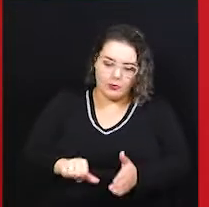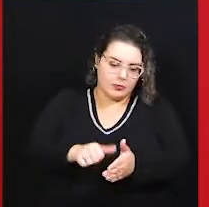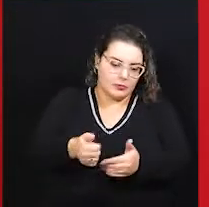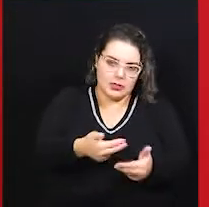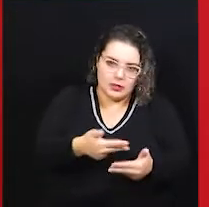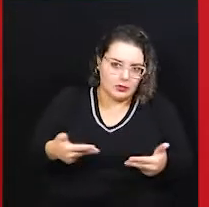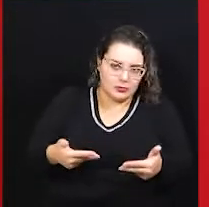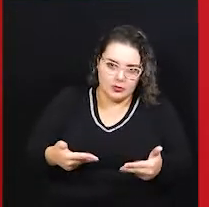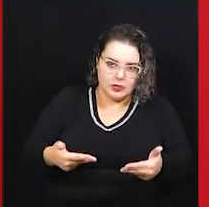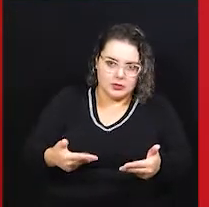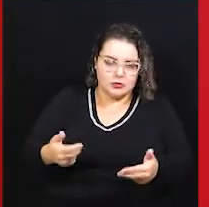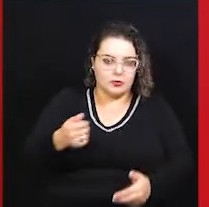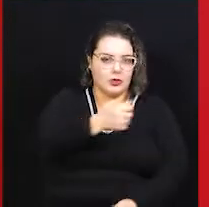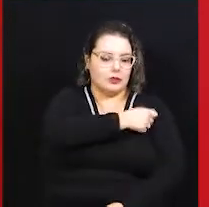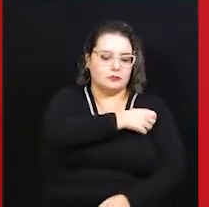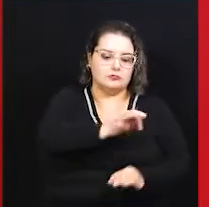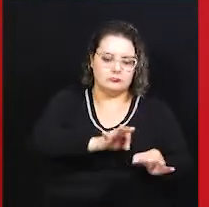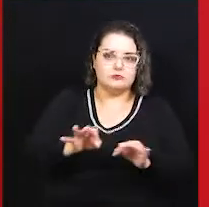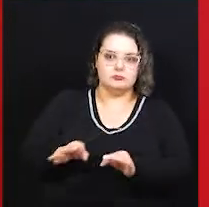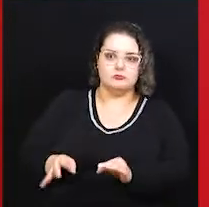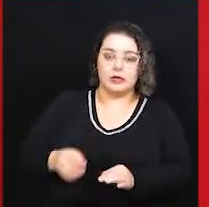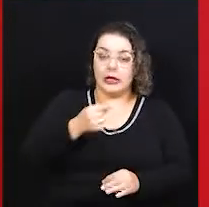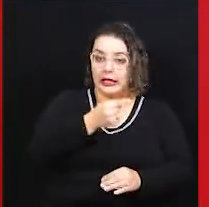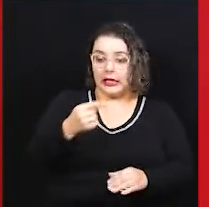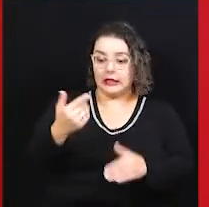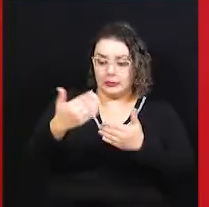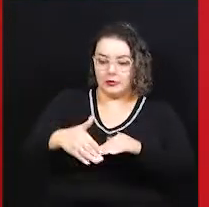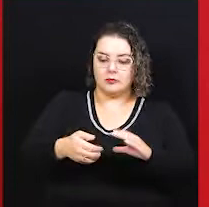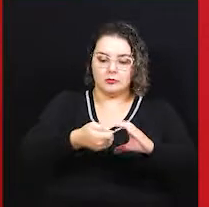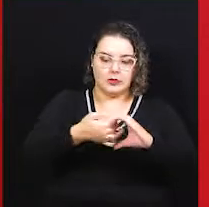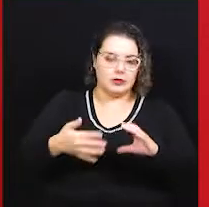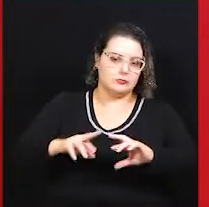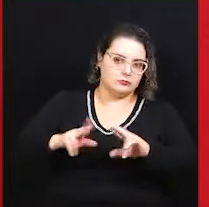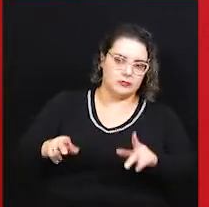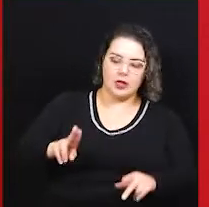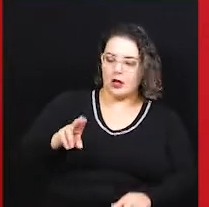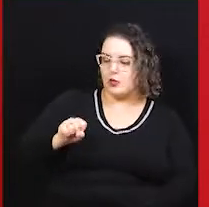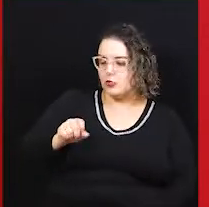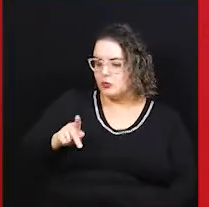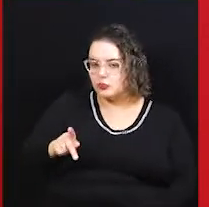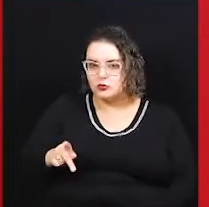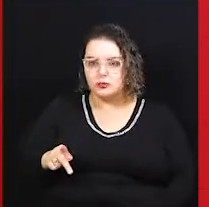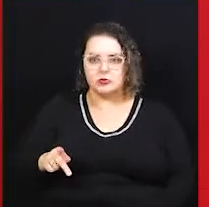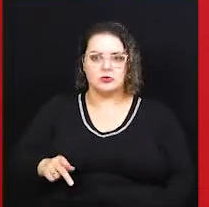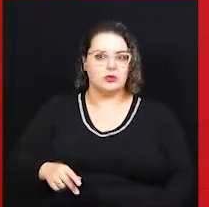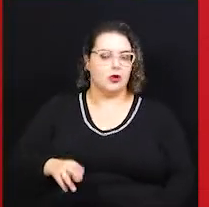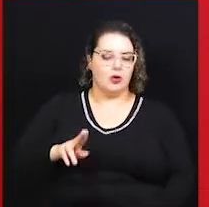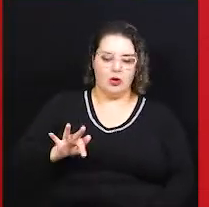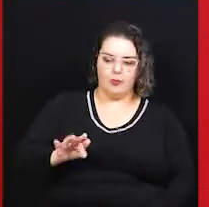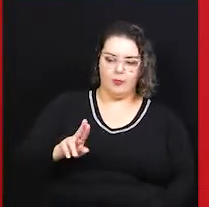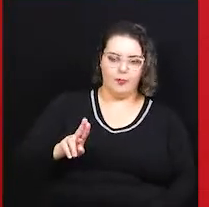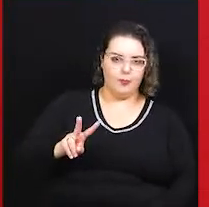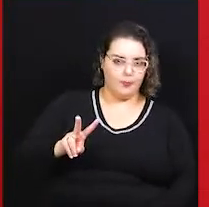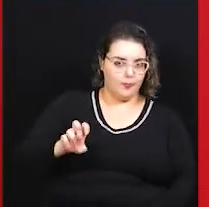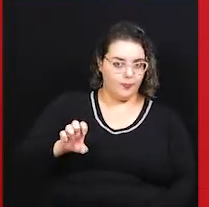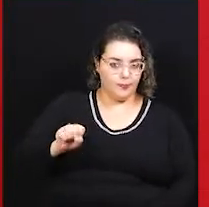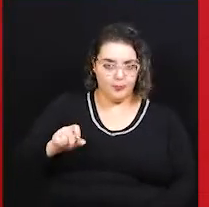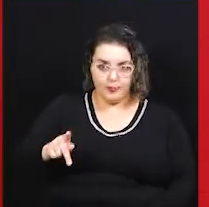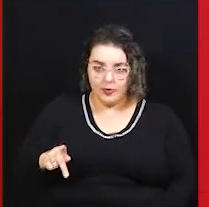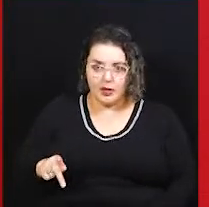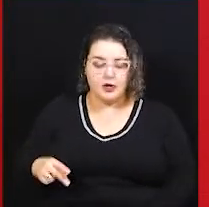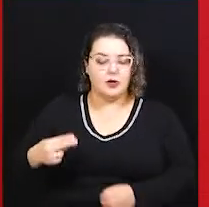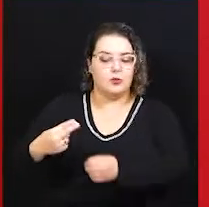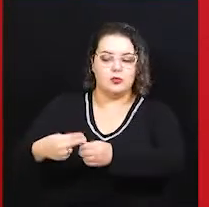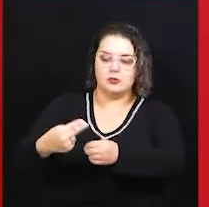preparar. Cada prova tem uma característica diferente, A USP tem a sua característica, o vestibular da FUVEST, A Unicamp tem